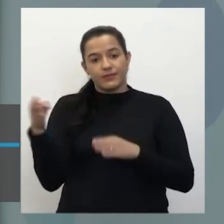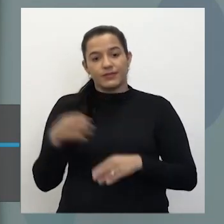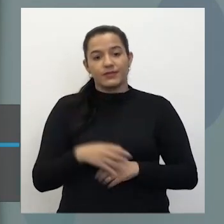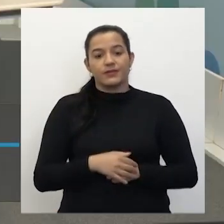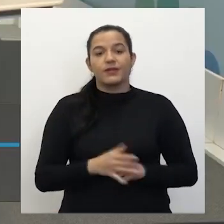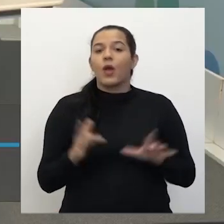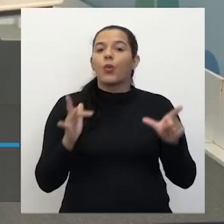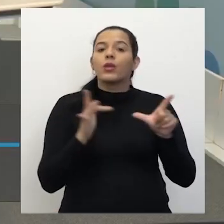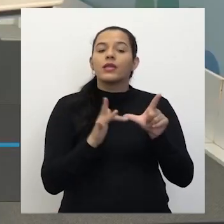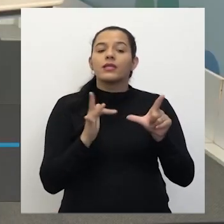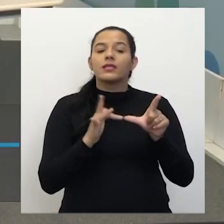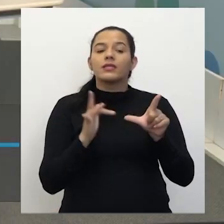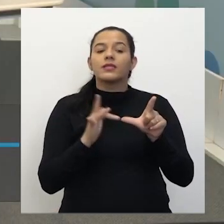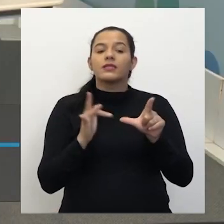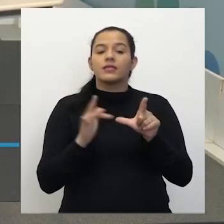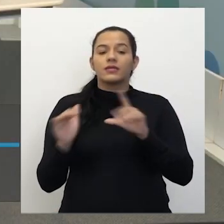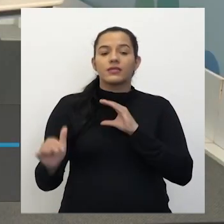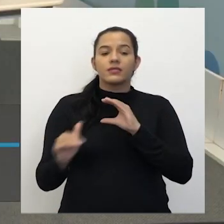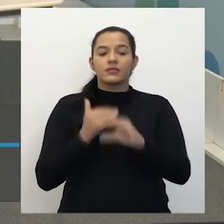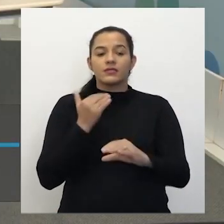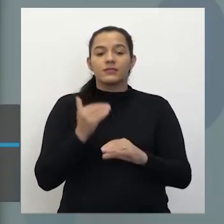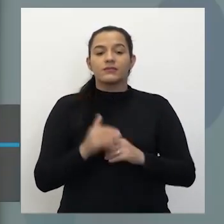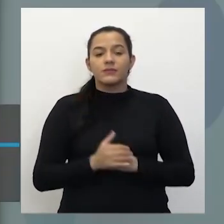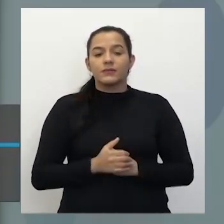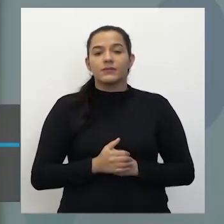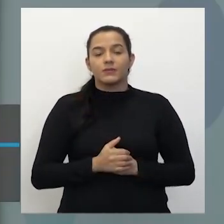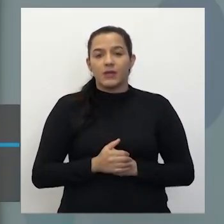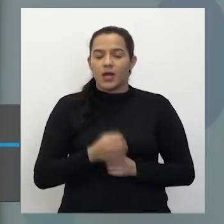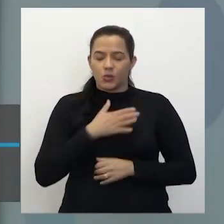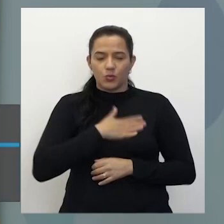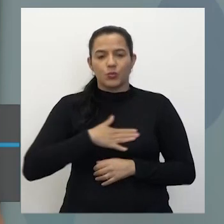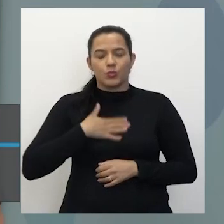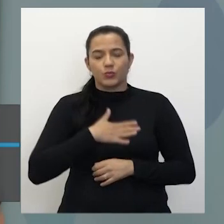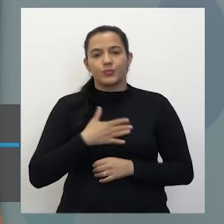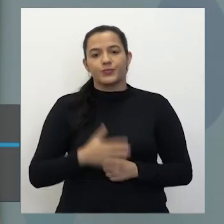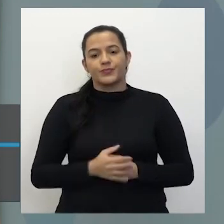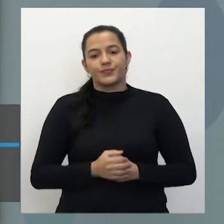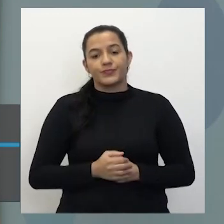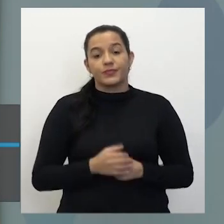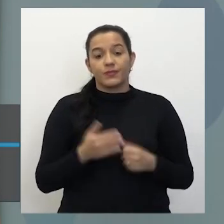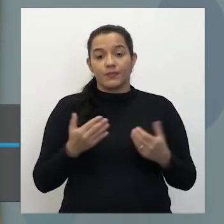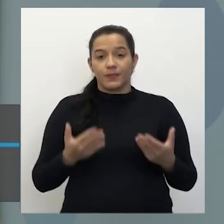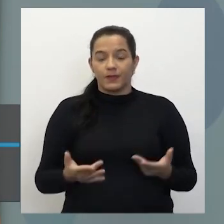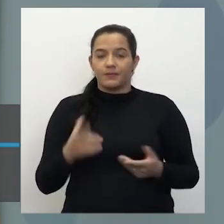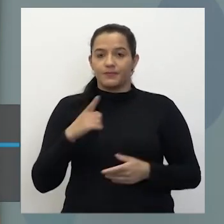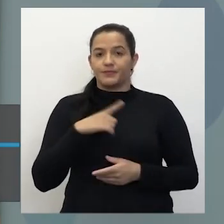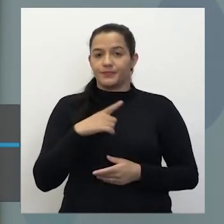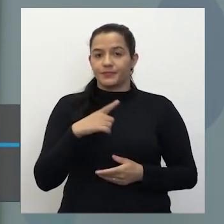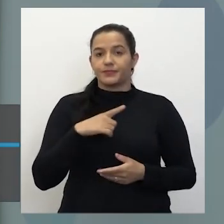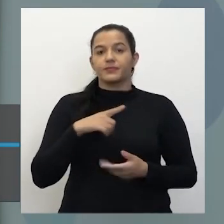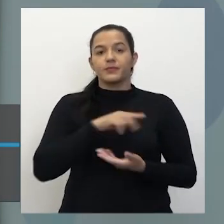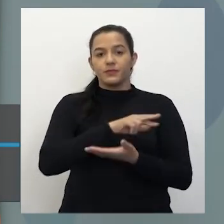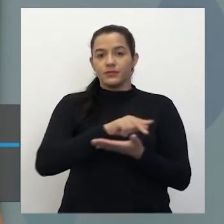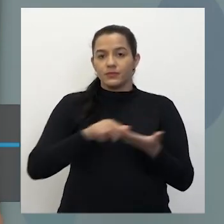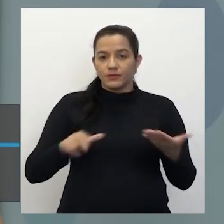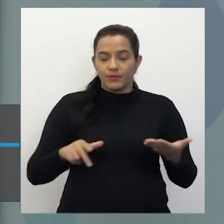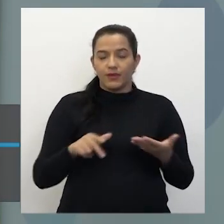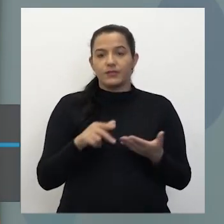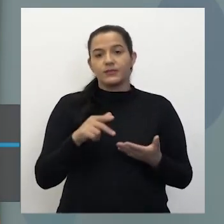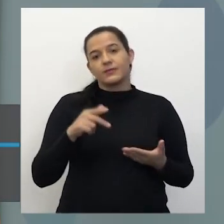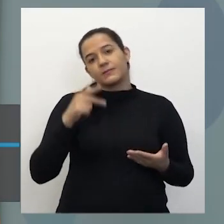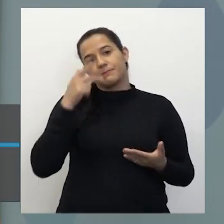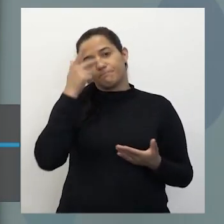gente participa, né? Vai ser um prazer. Eu gosto do sarau, é bem interessante, é muito legal. O que é um sarau? Um sarau, você tem lá várias pessoas com um dom, né? O